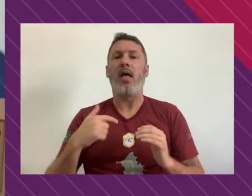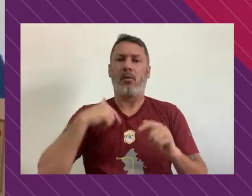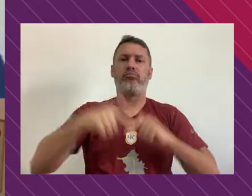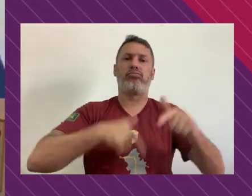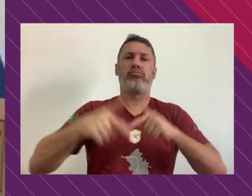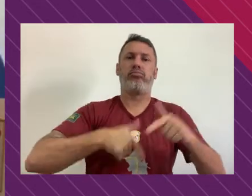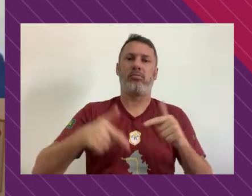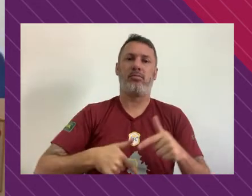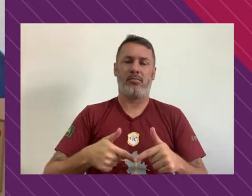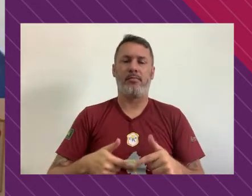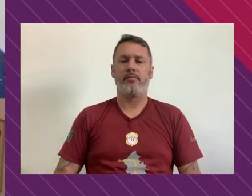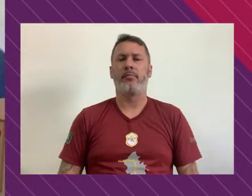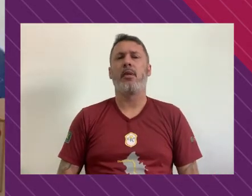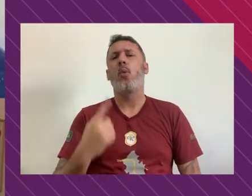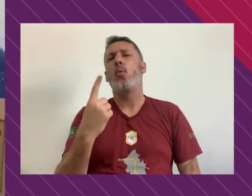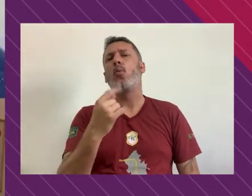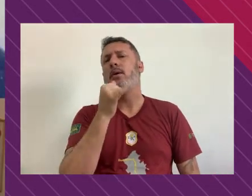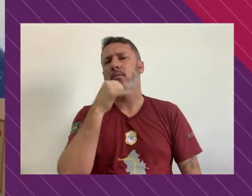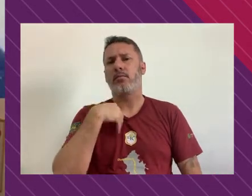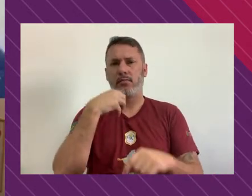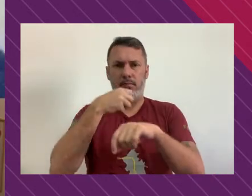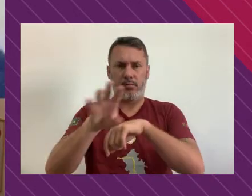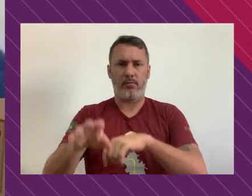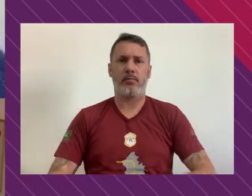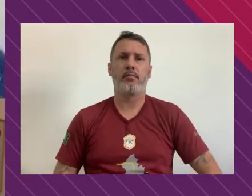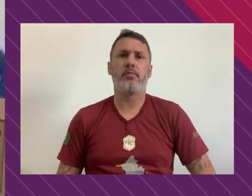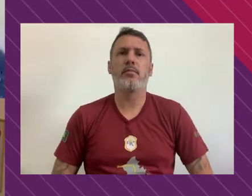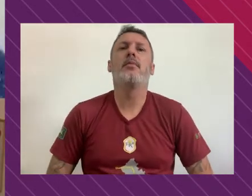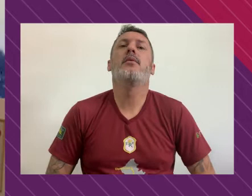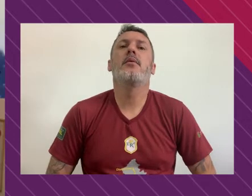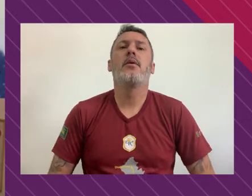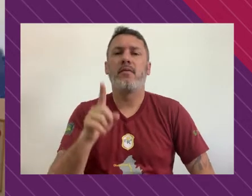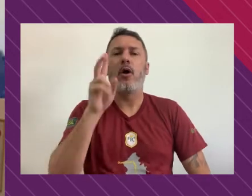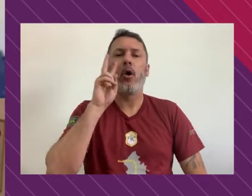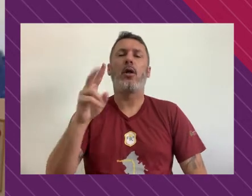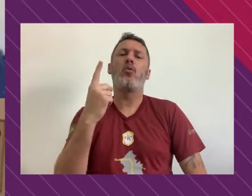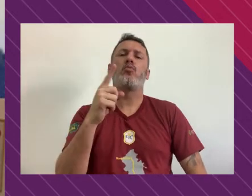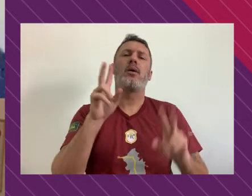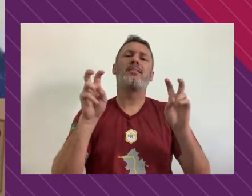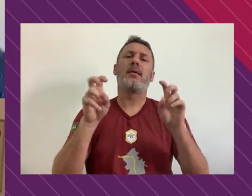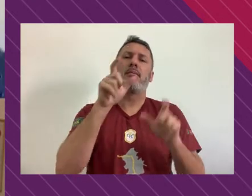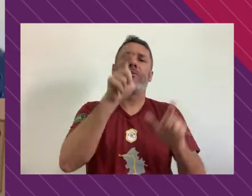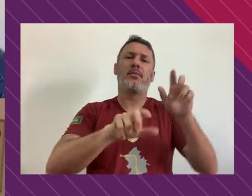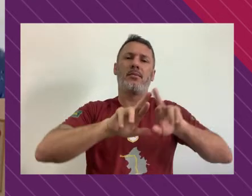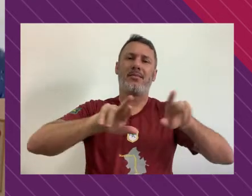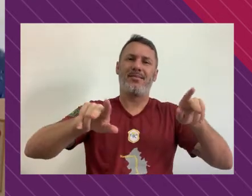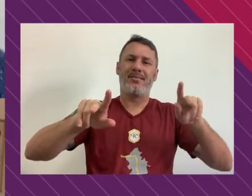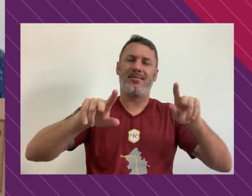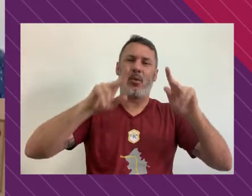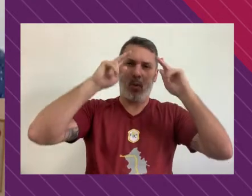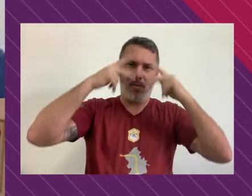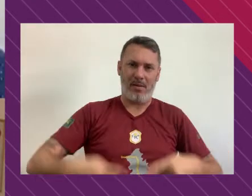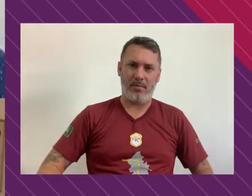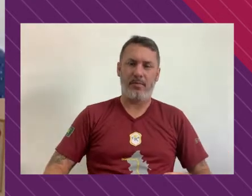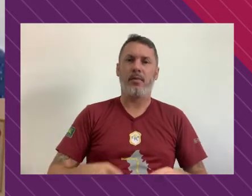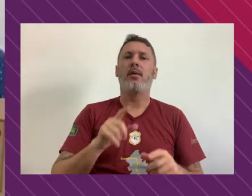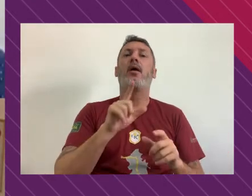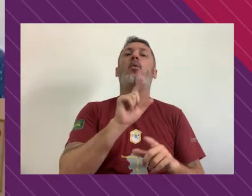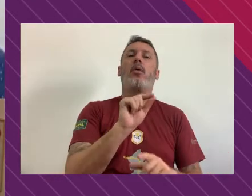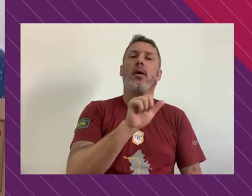é o da liderança situacional. Então, eu, por exemplo, eu passei pela faculdade, você também deve ter passado pela